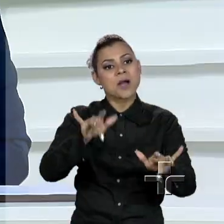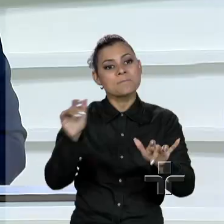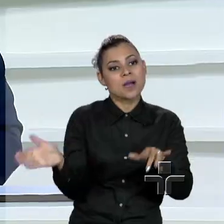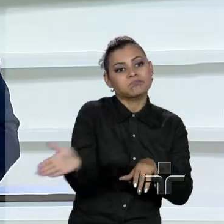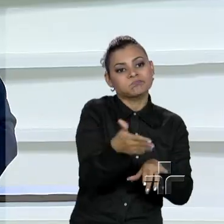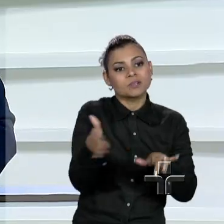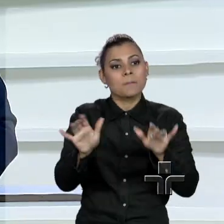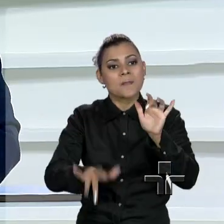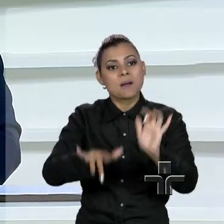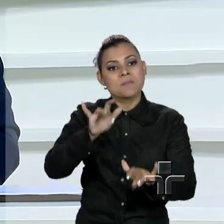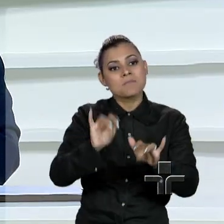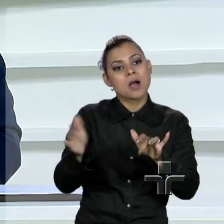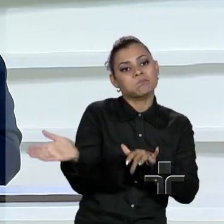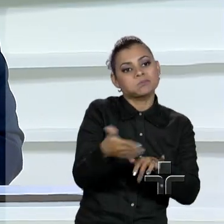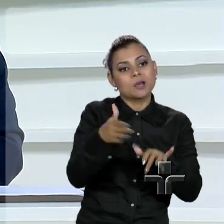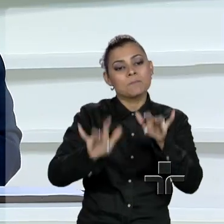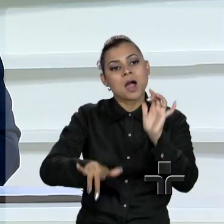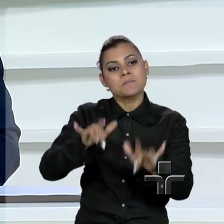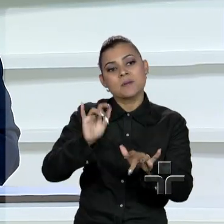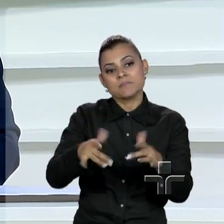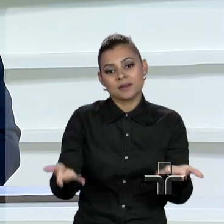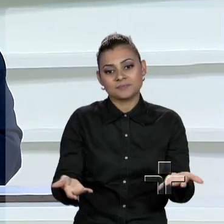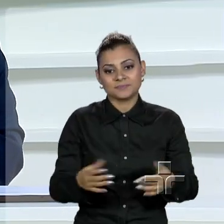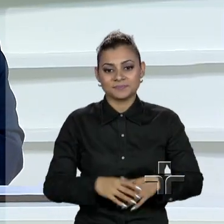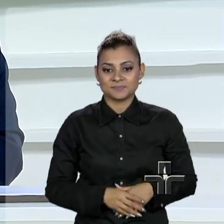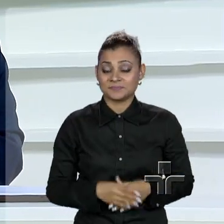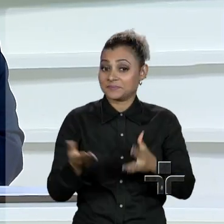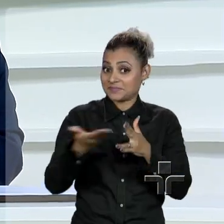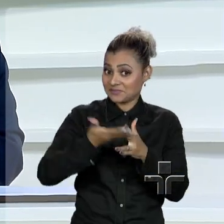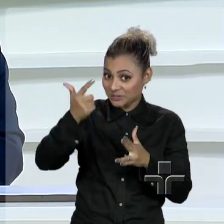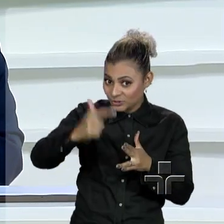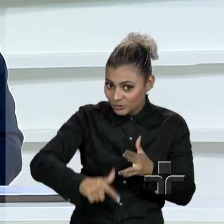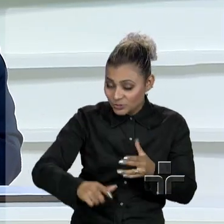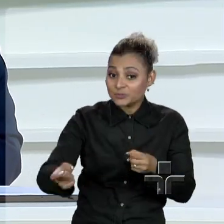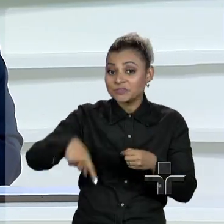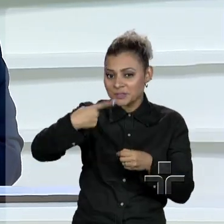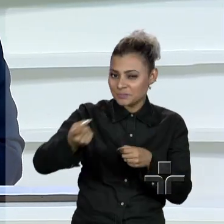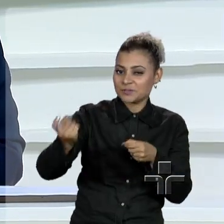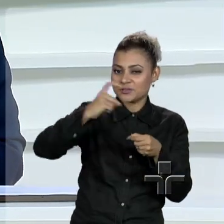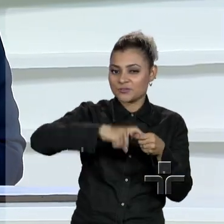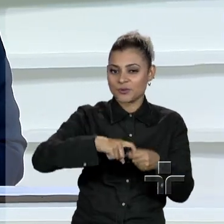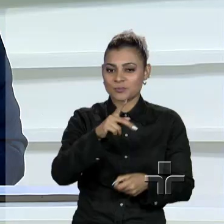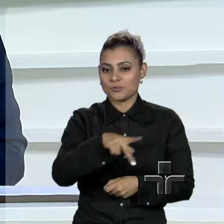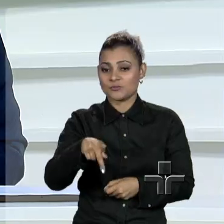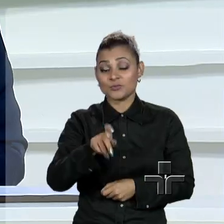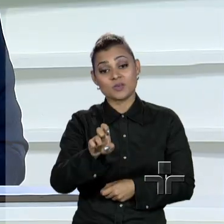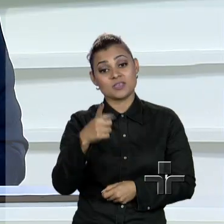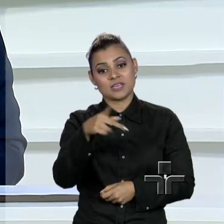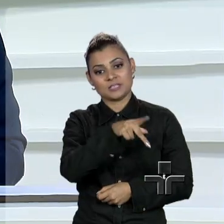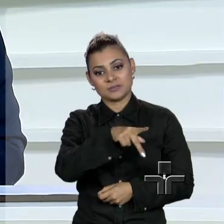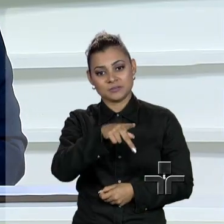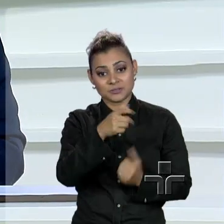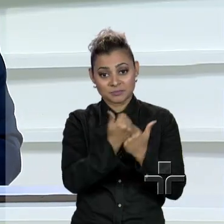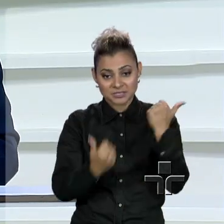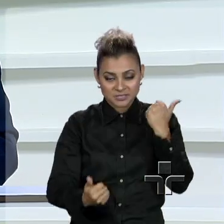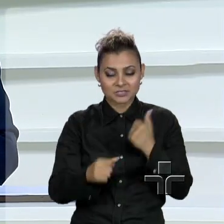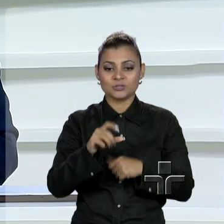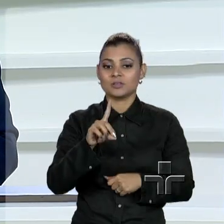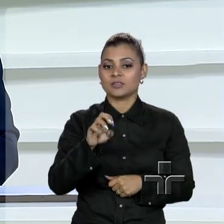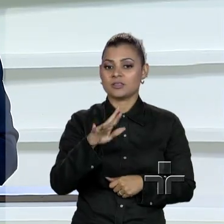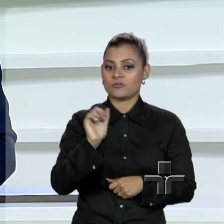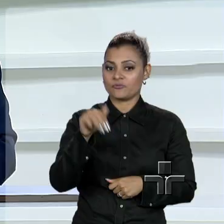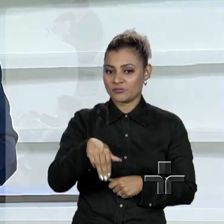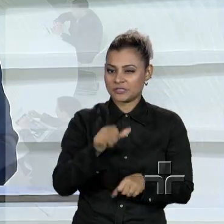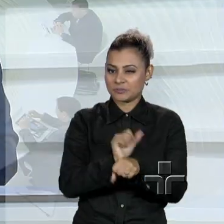Professor, Luiz, vamos para mais um intervalo e voltamos já com o professor e ex-ministro Delfim Neto. Só um minutinho,